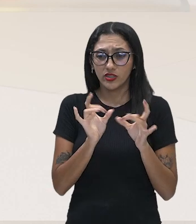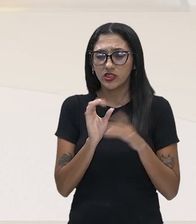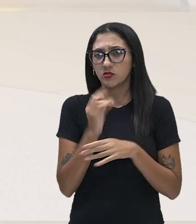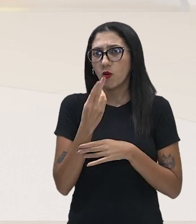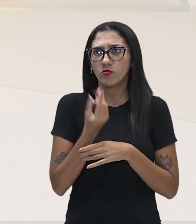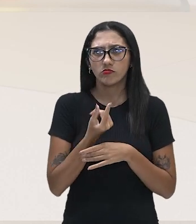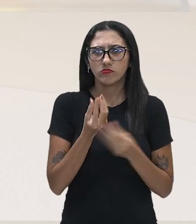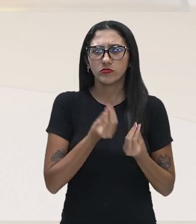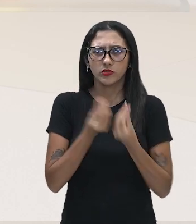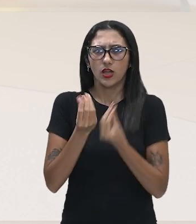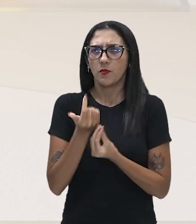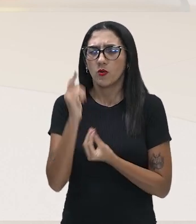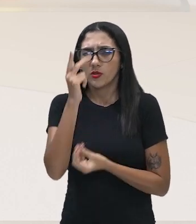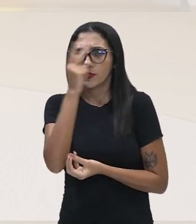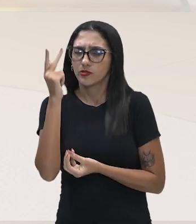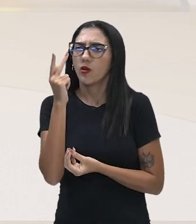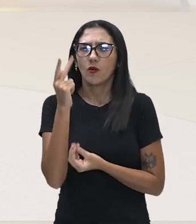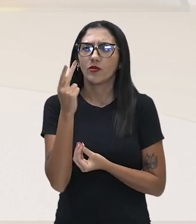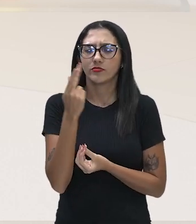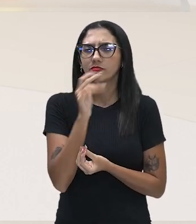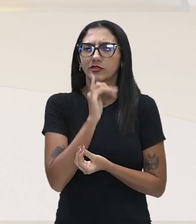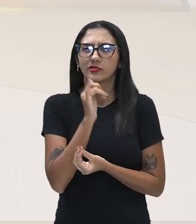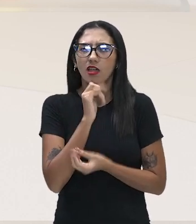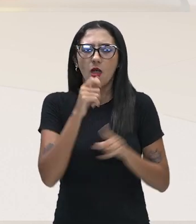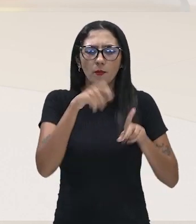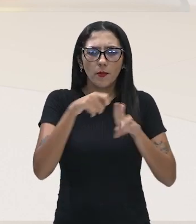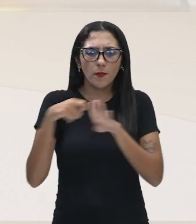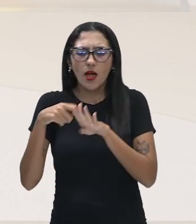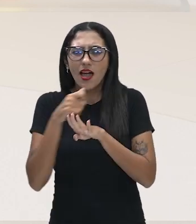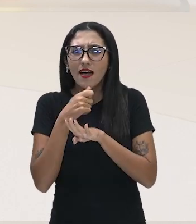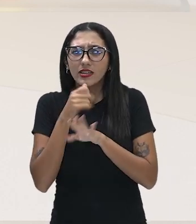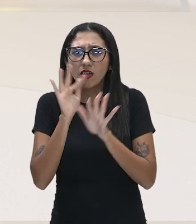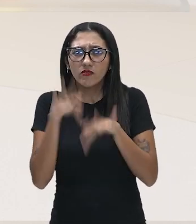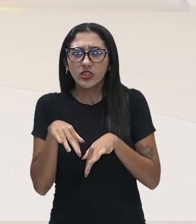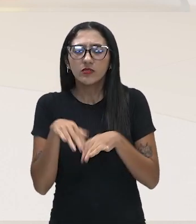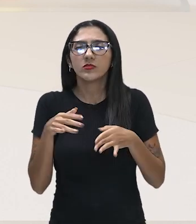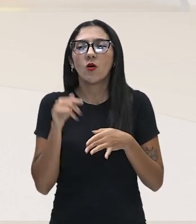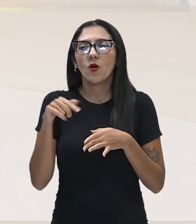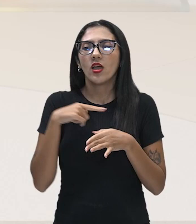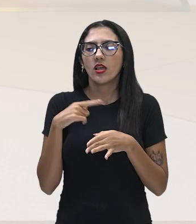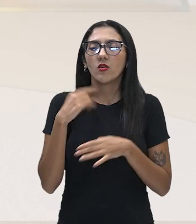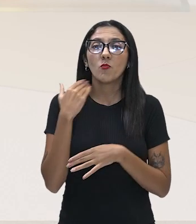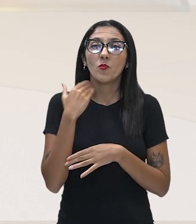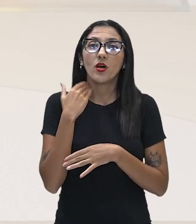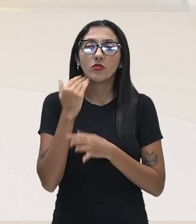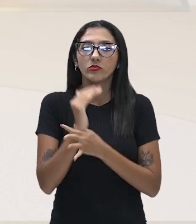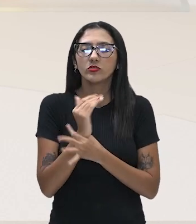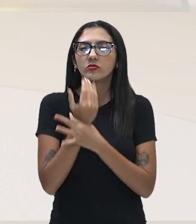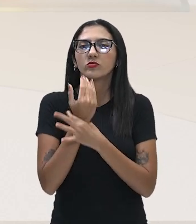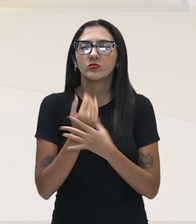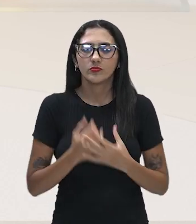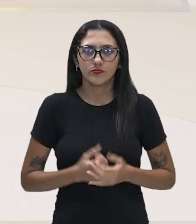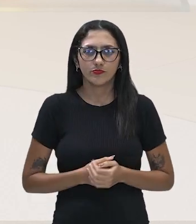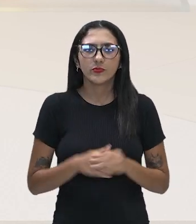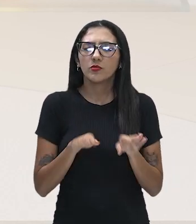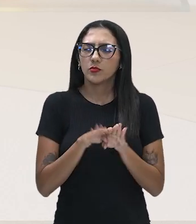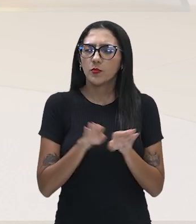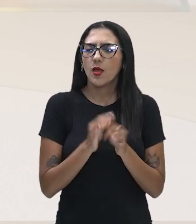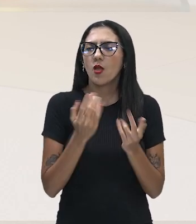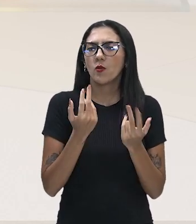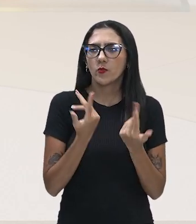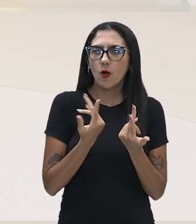você quitar ele é a garantia do seu banco. Assim também como os veículos. Enquanto você